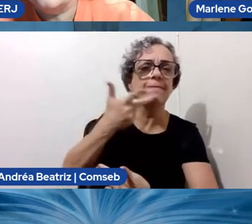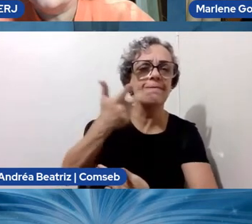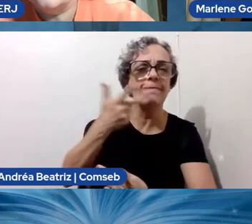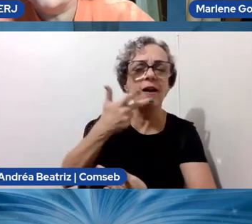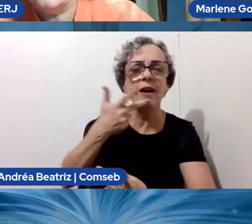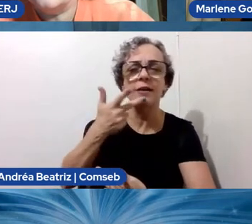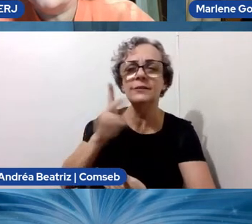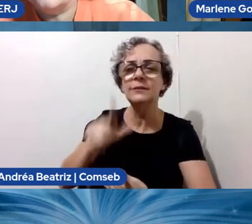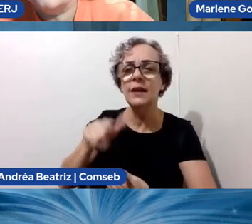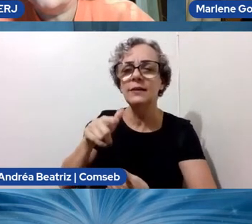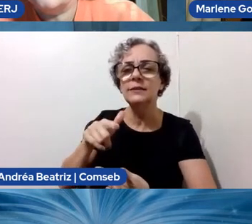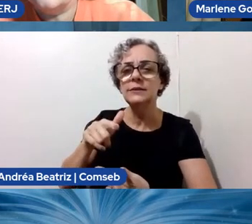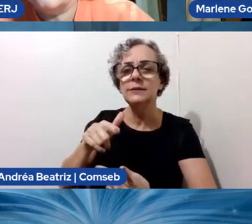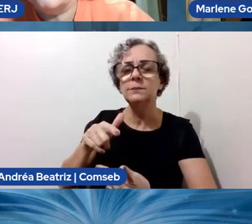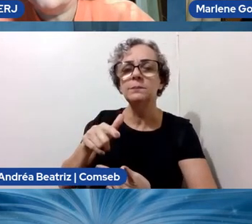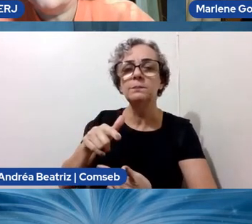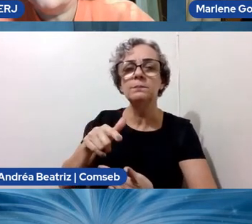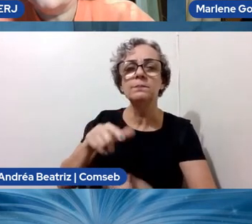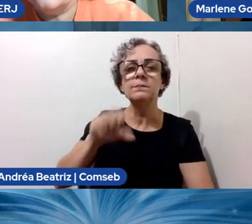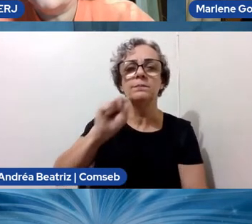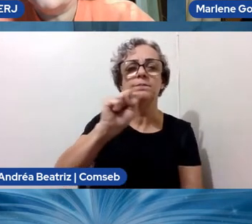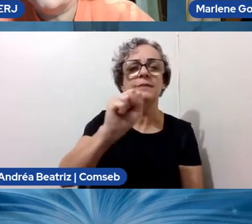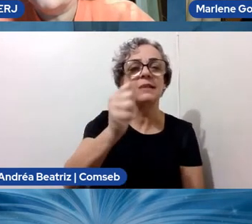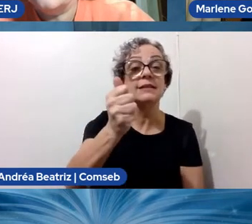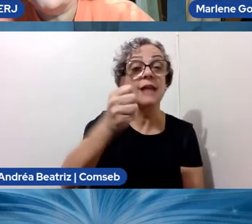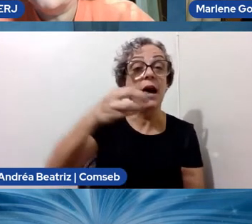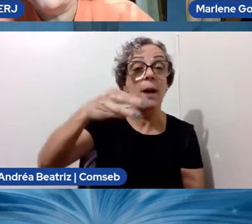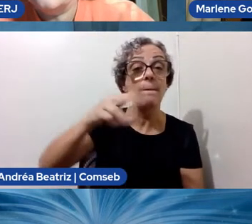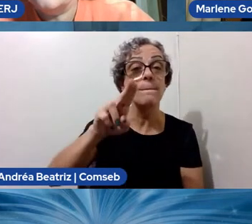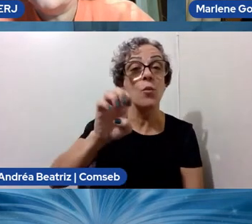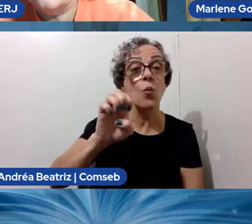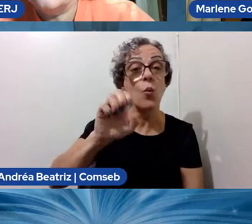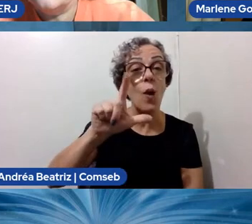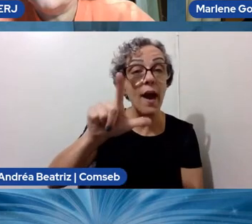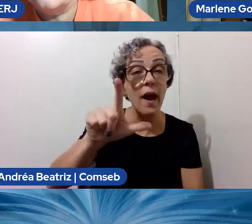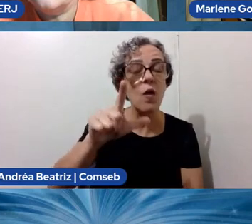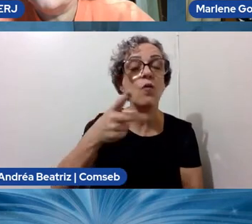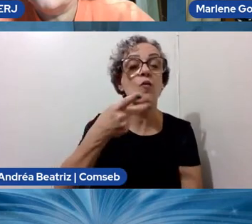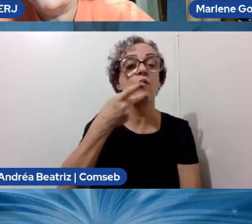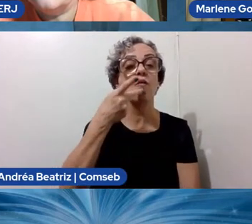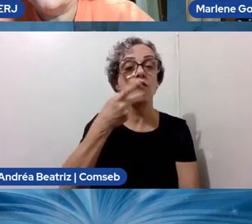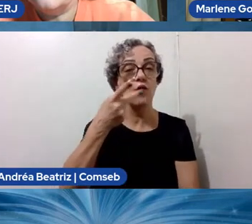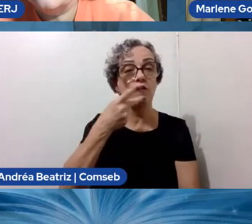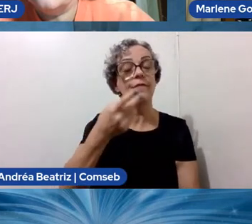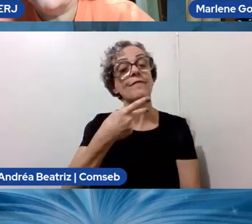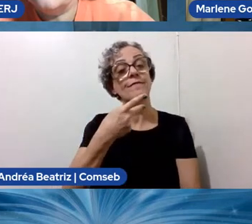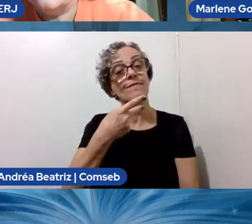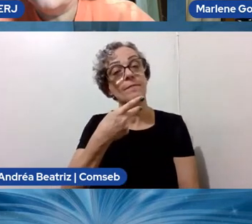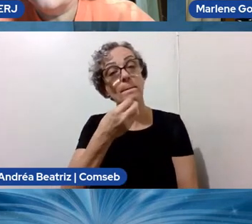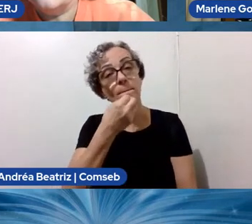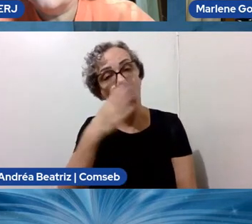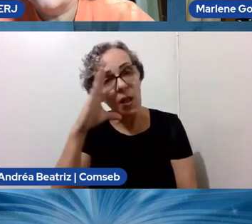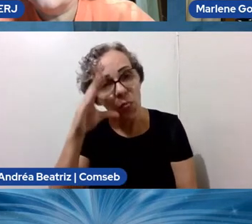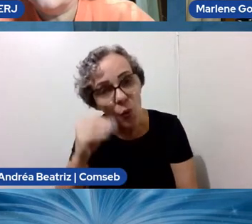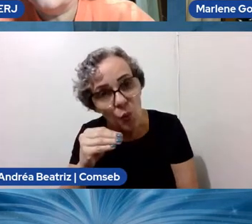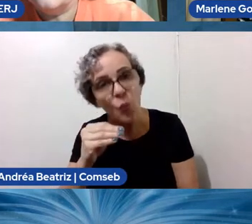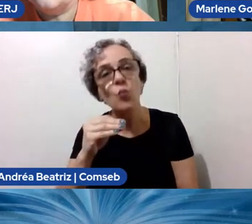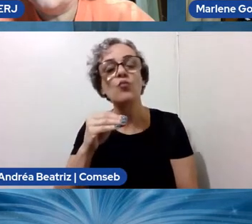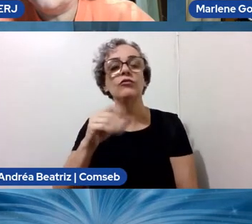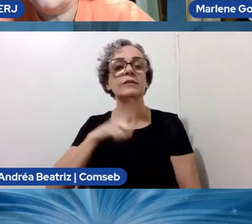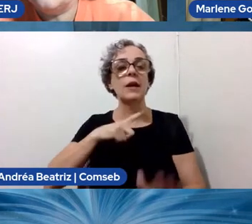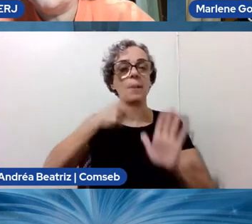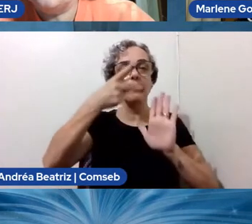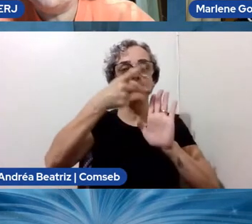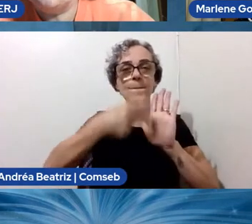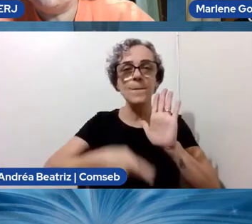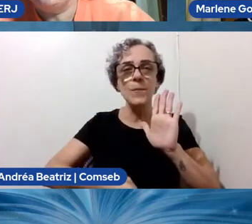área de texto. O Samuel Damasciano, ele dá boa noite e ele diz que está com um projeto de